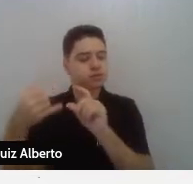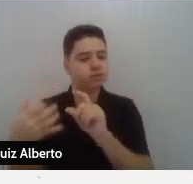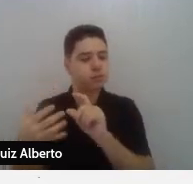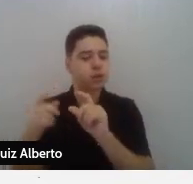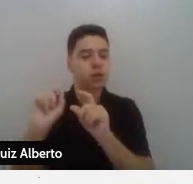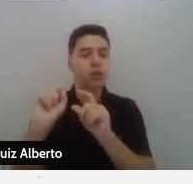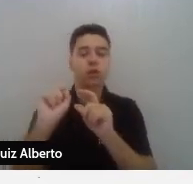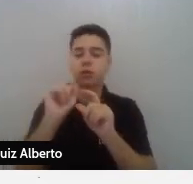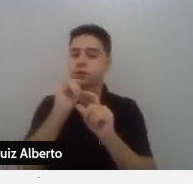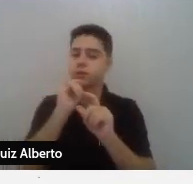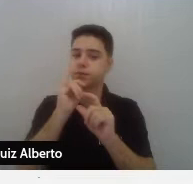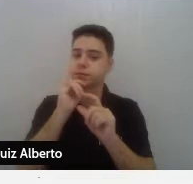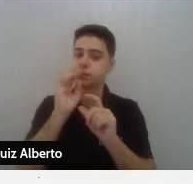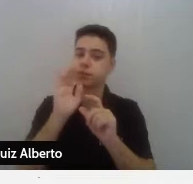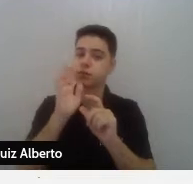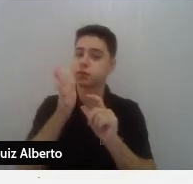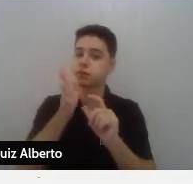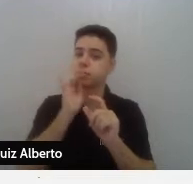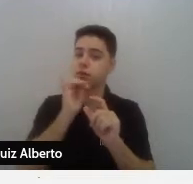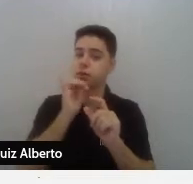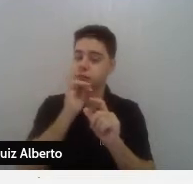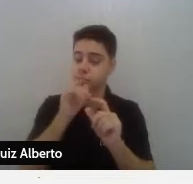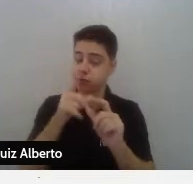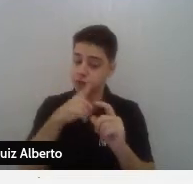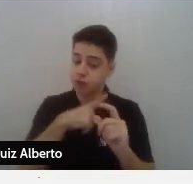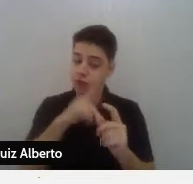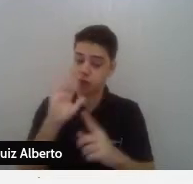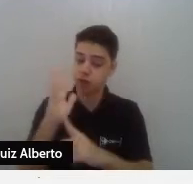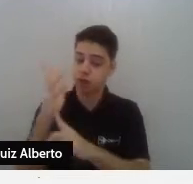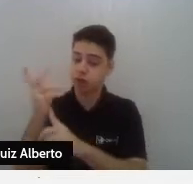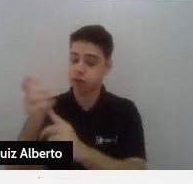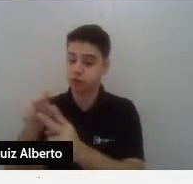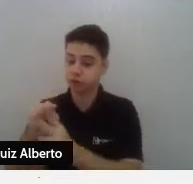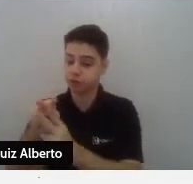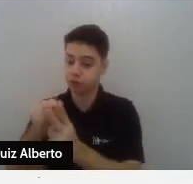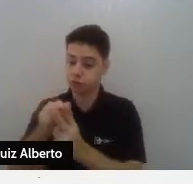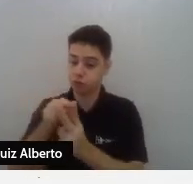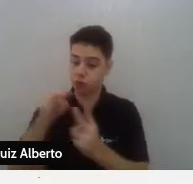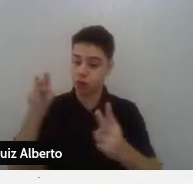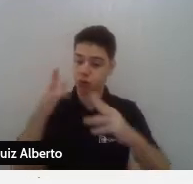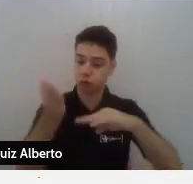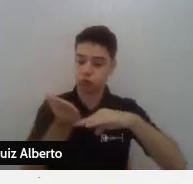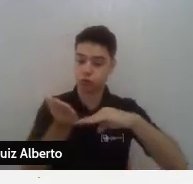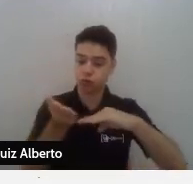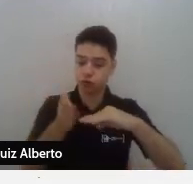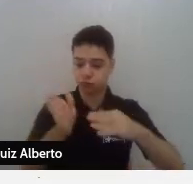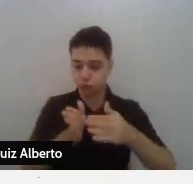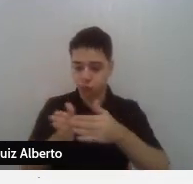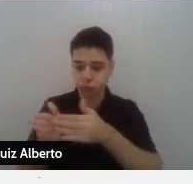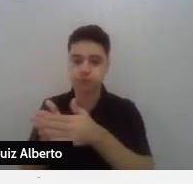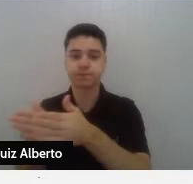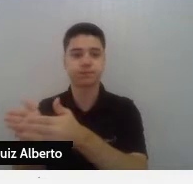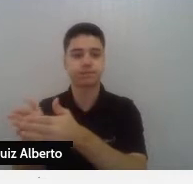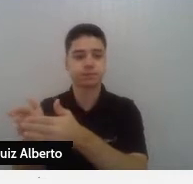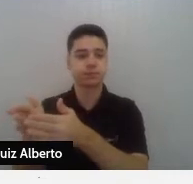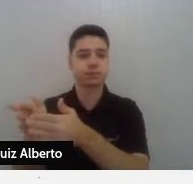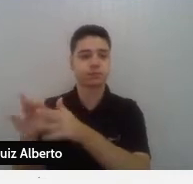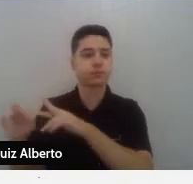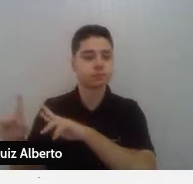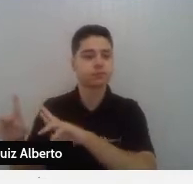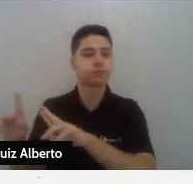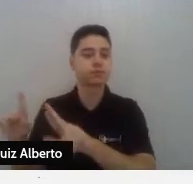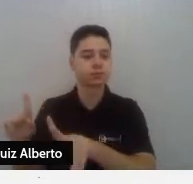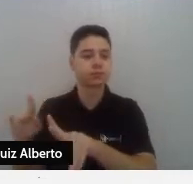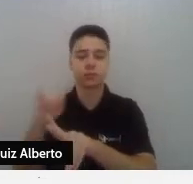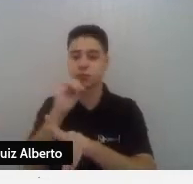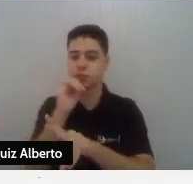Ela tem a ver também, ela é uma vertente também da arte contemporânea, e ela